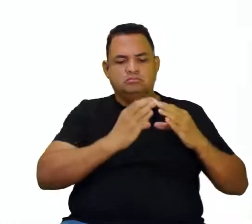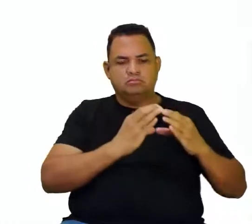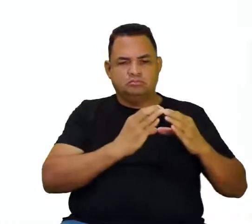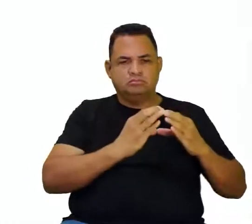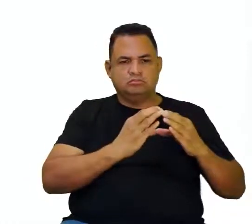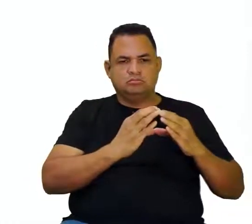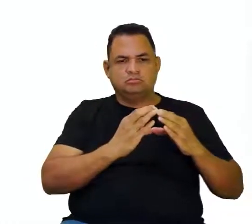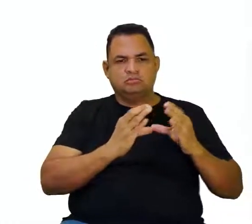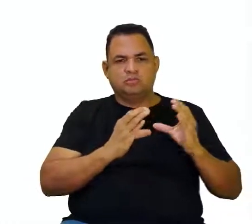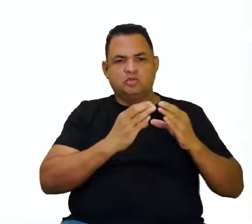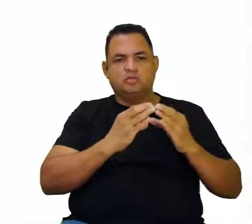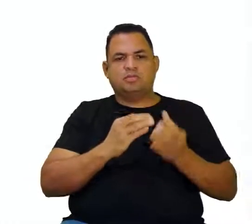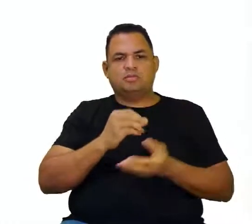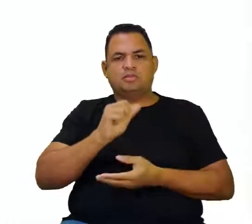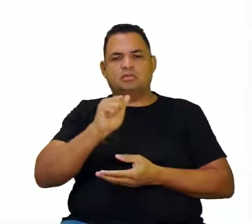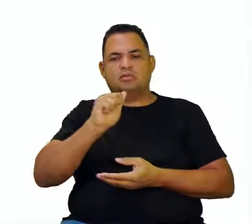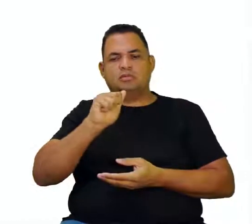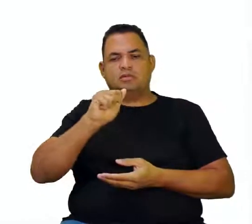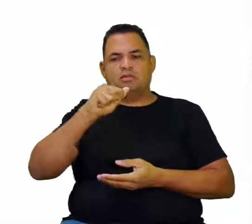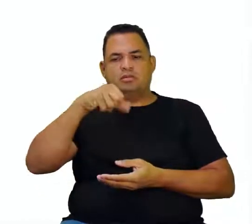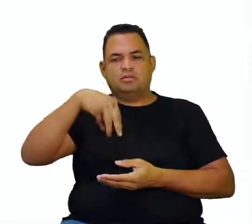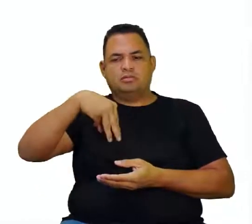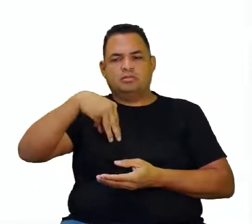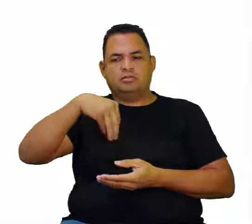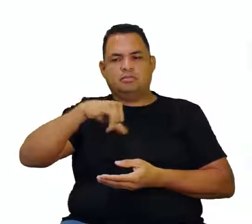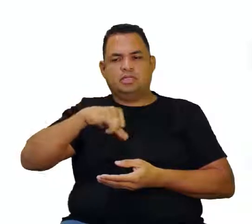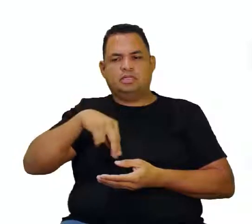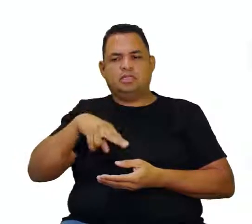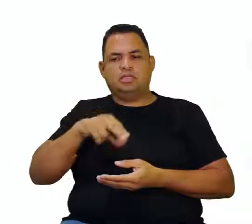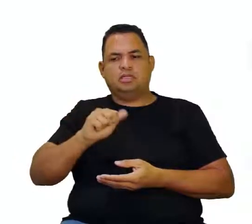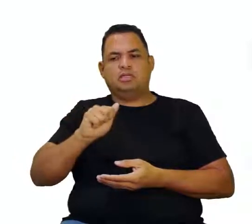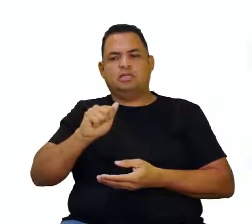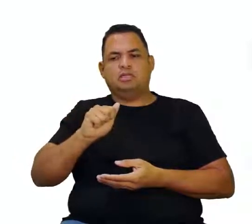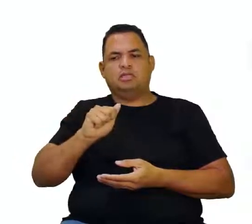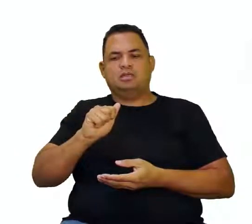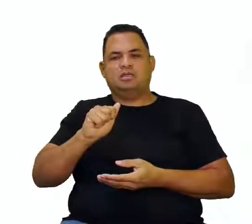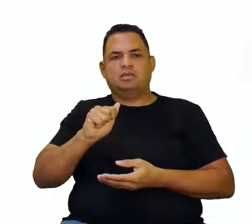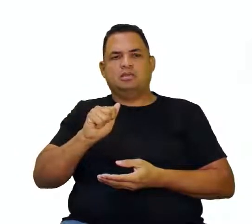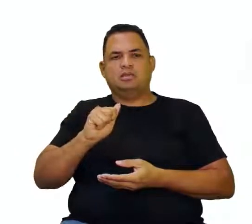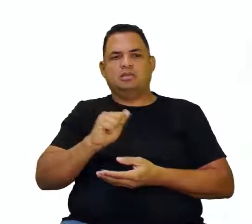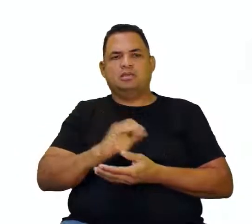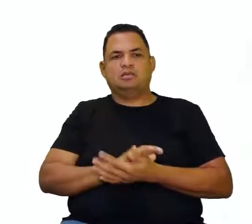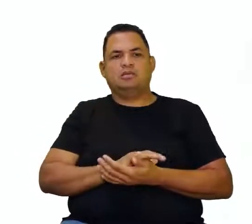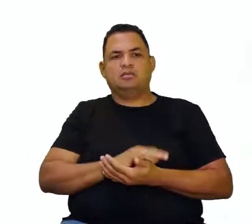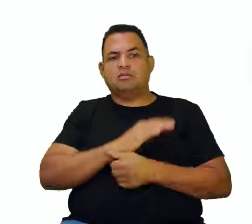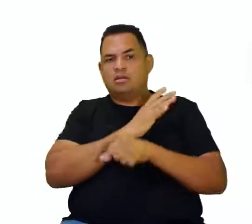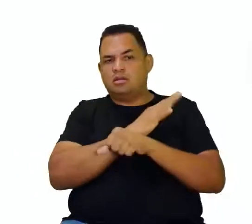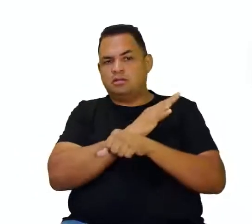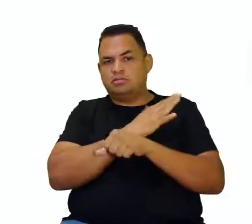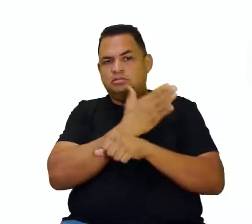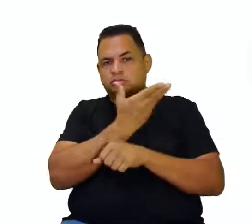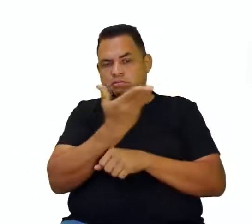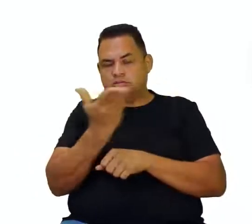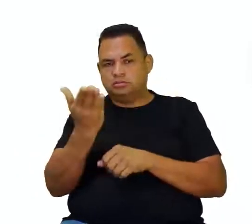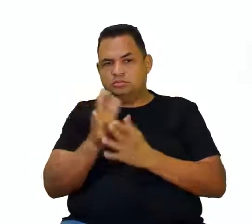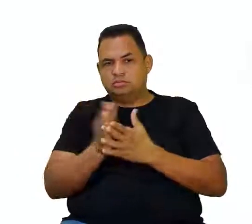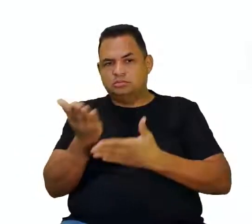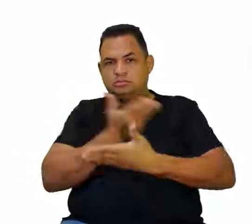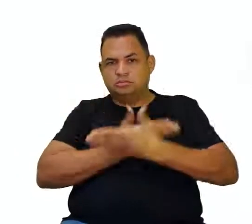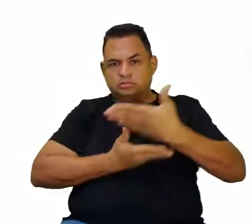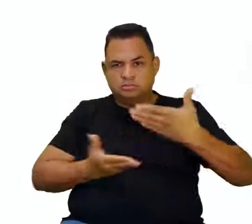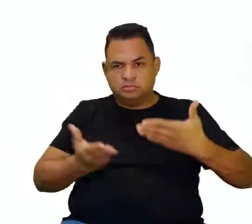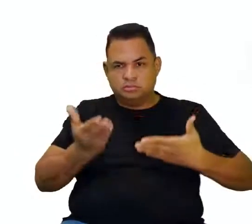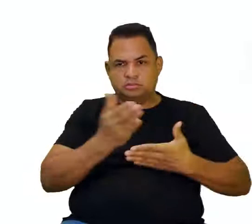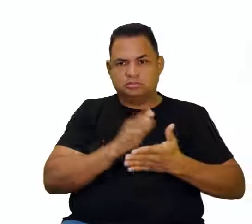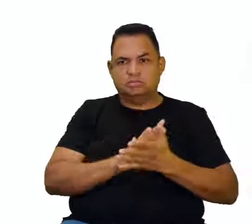grupamento amina, onde o ácido de Laurent, o que vai acontecer? Ele vai interagir com o grupo